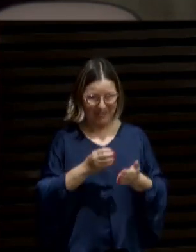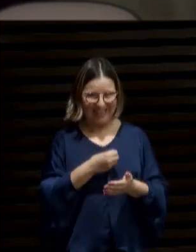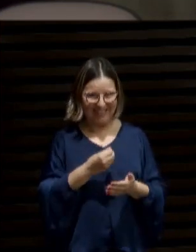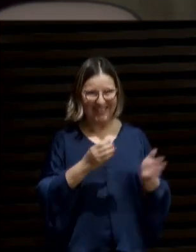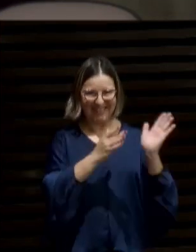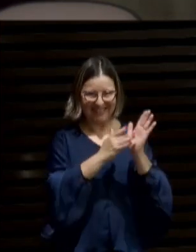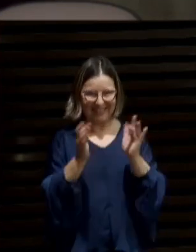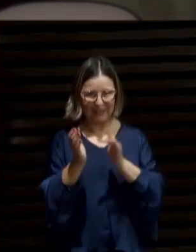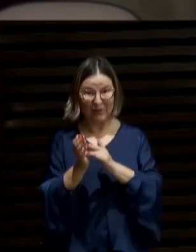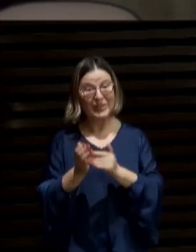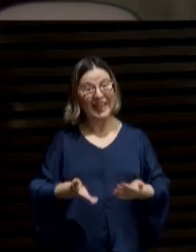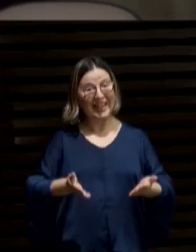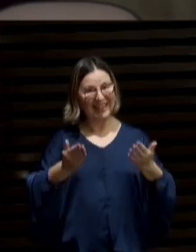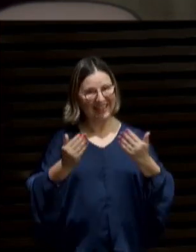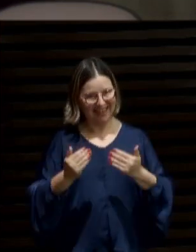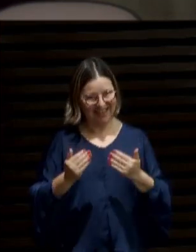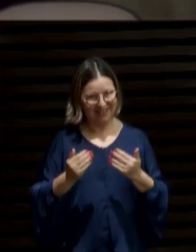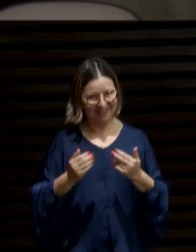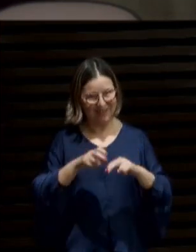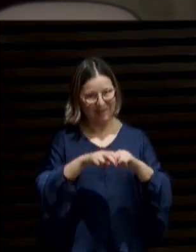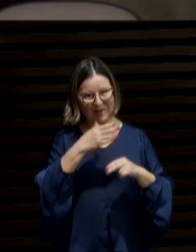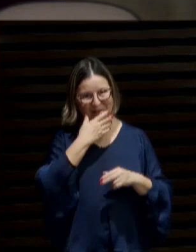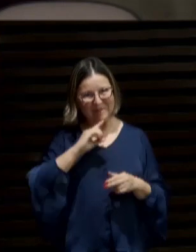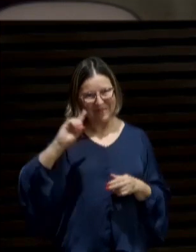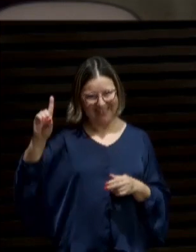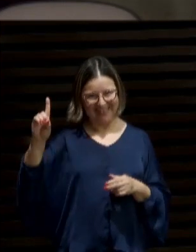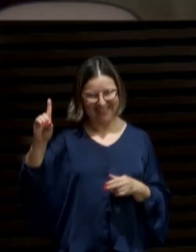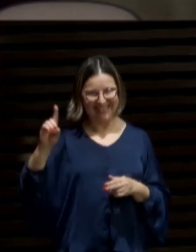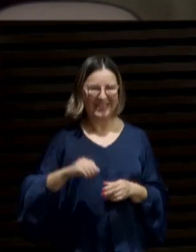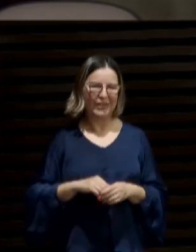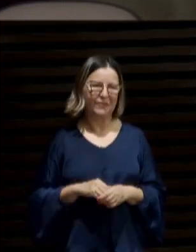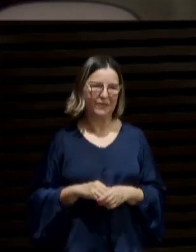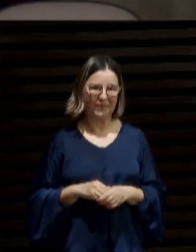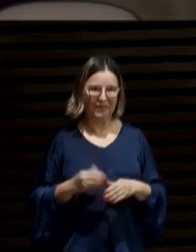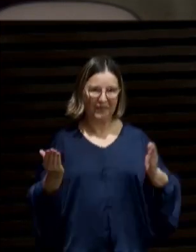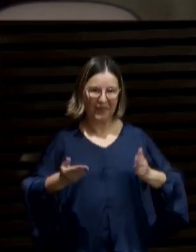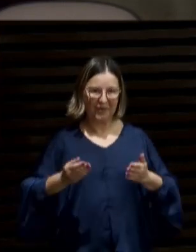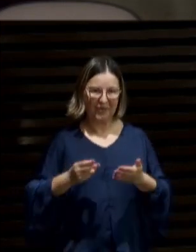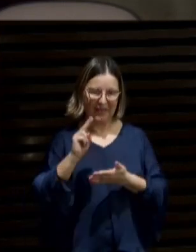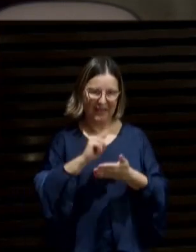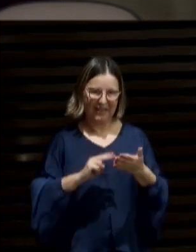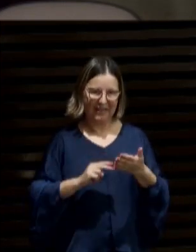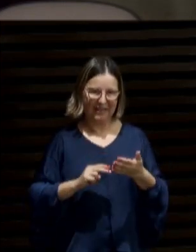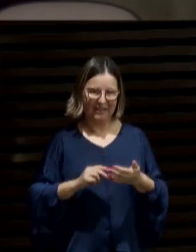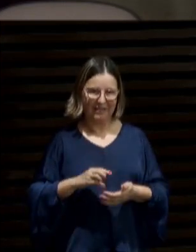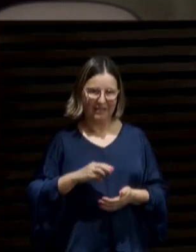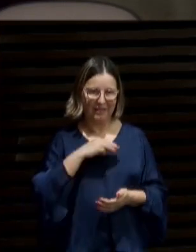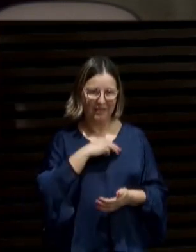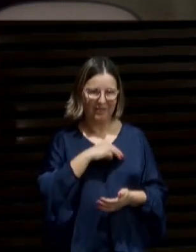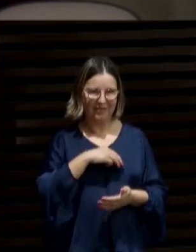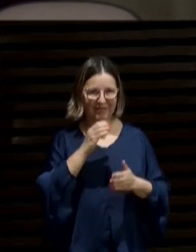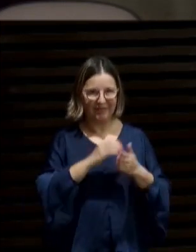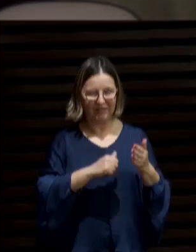Jesus foi dado a ele pelo Pai. Nós vamos dar uma olhadinha em Mateus capítulo 11, verso